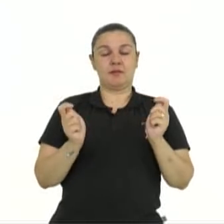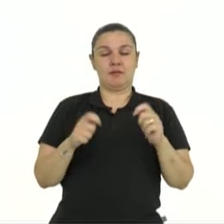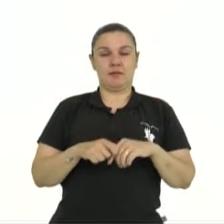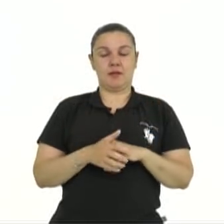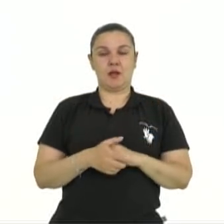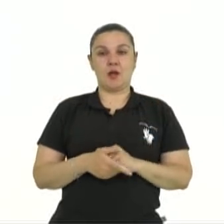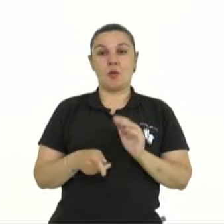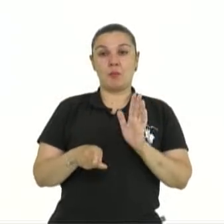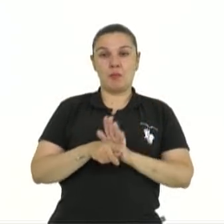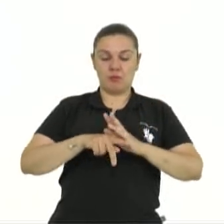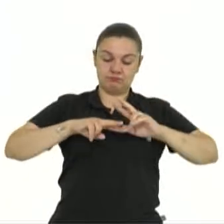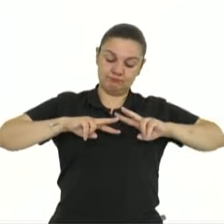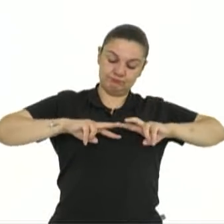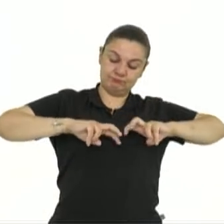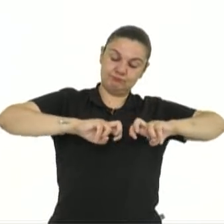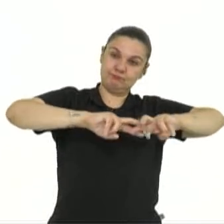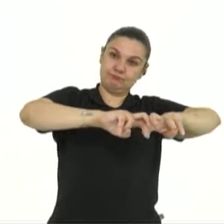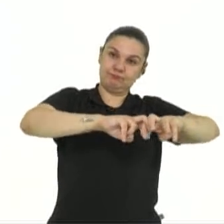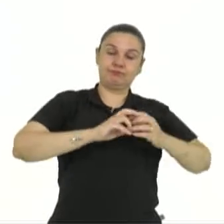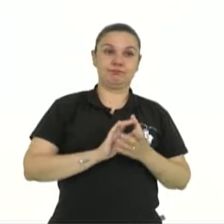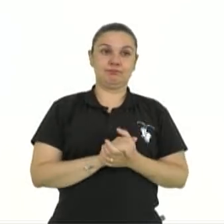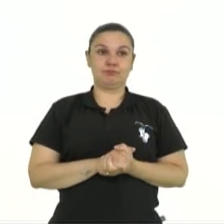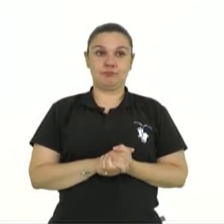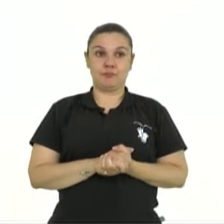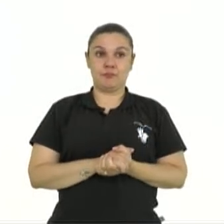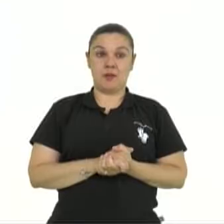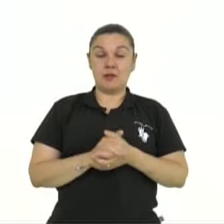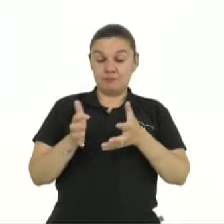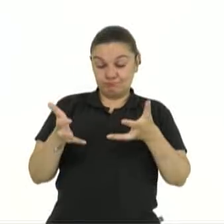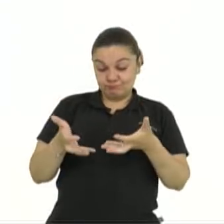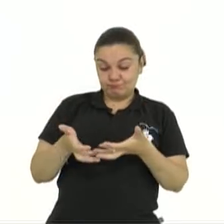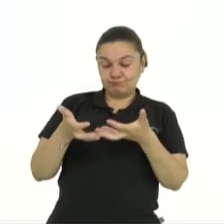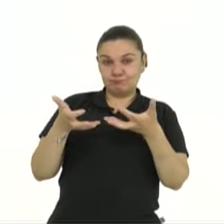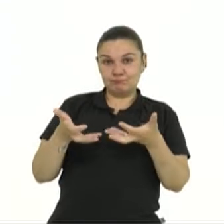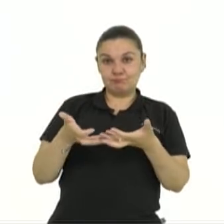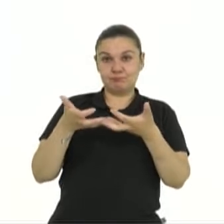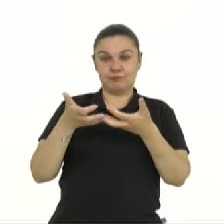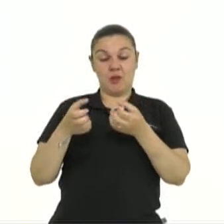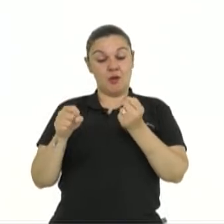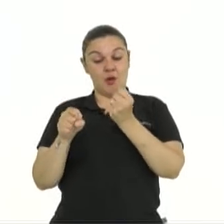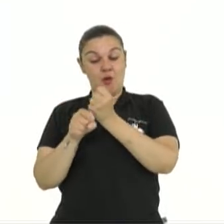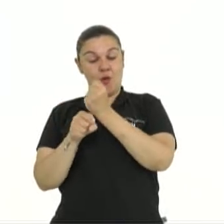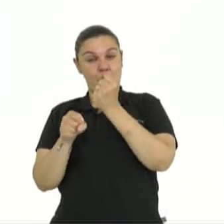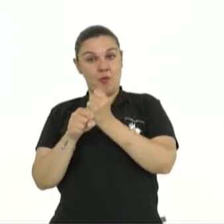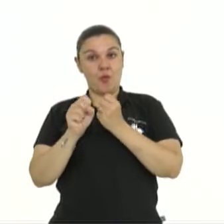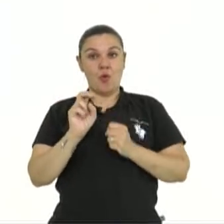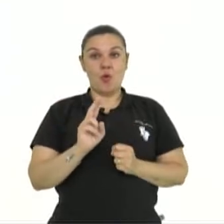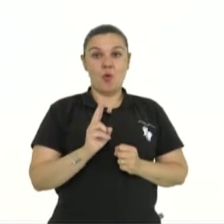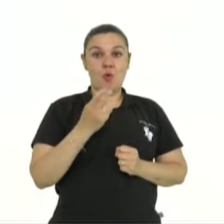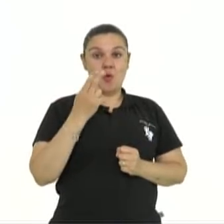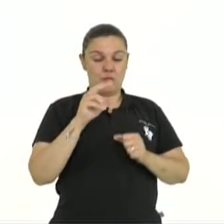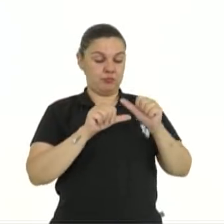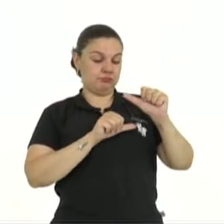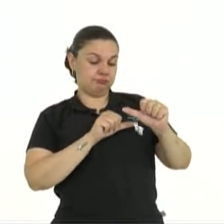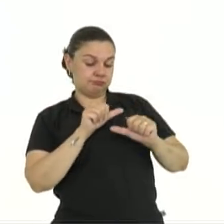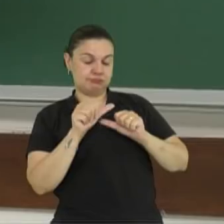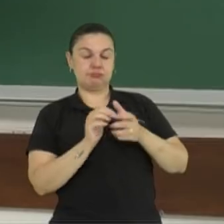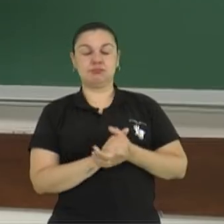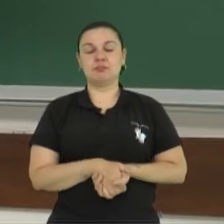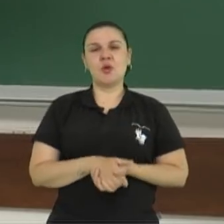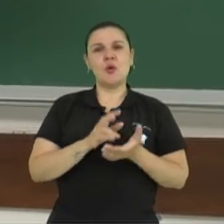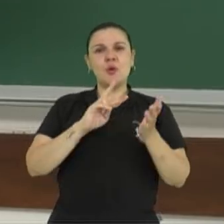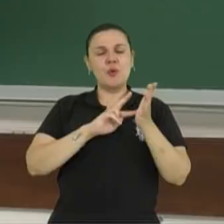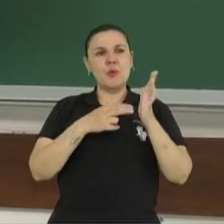ser extrativas, de beneficiamento, de construção ou de transformação.